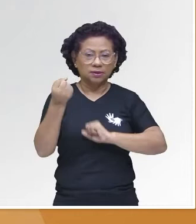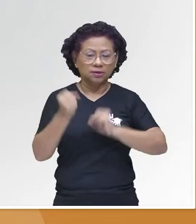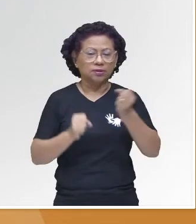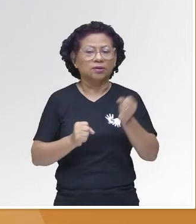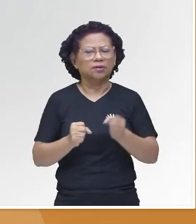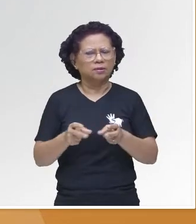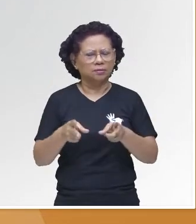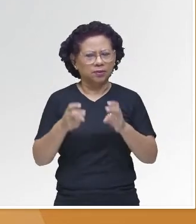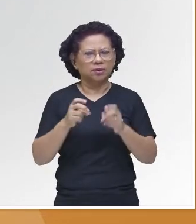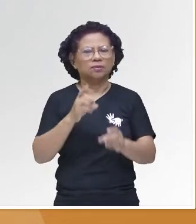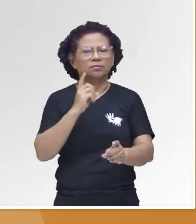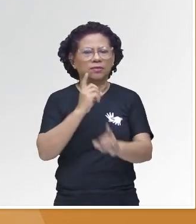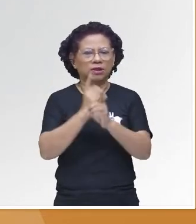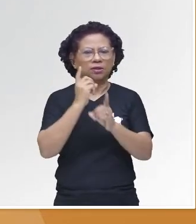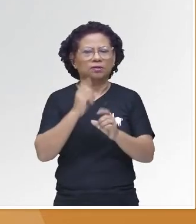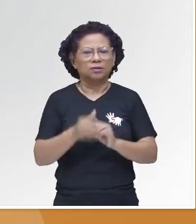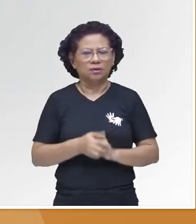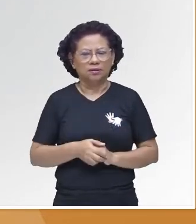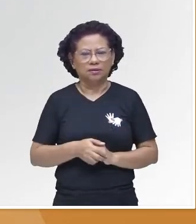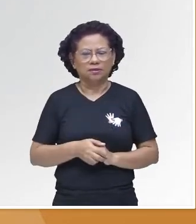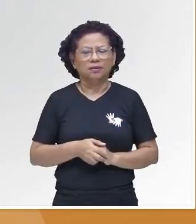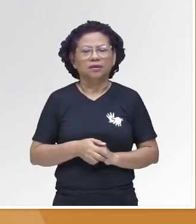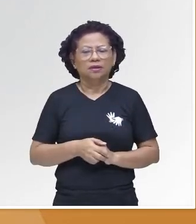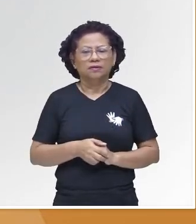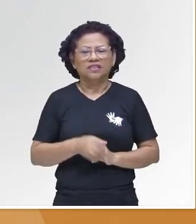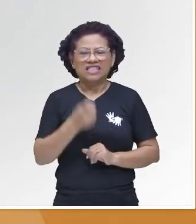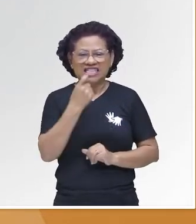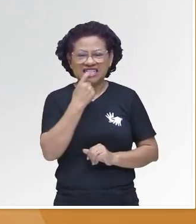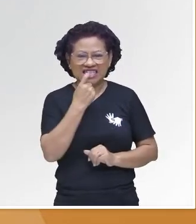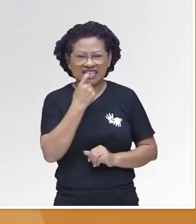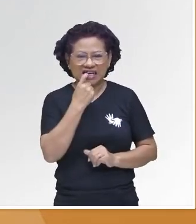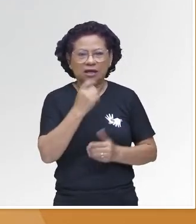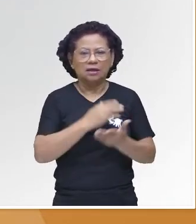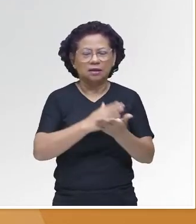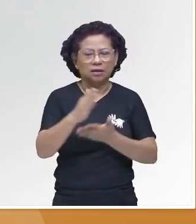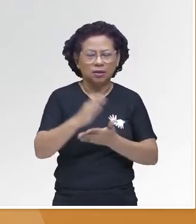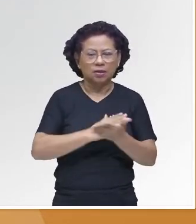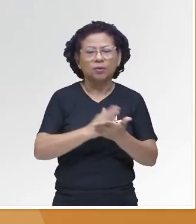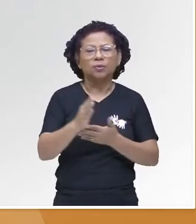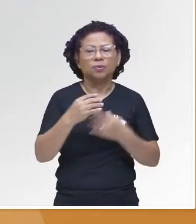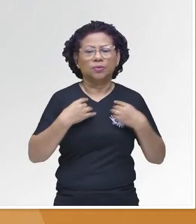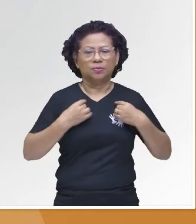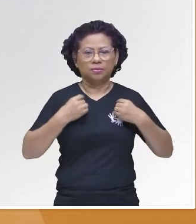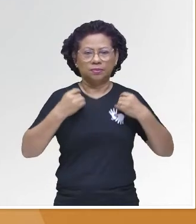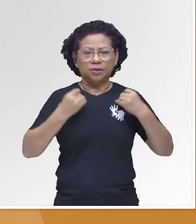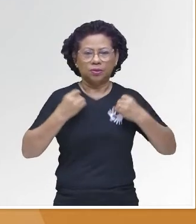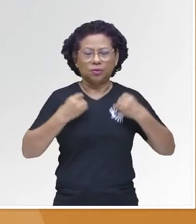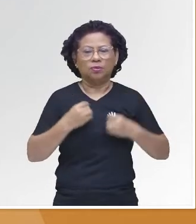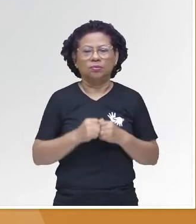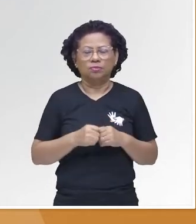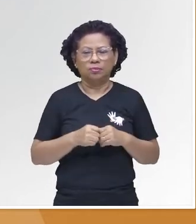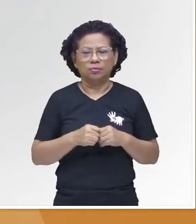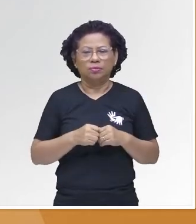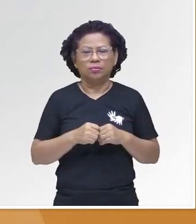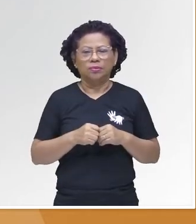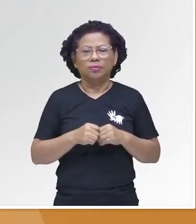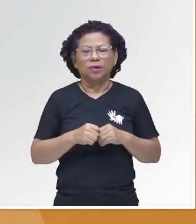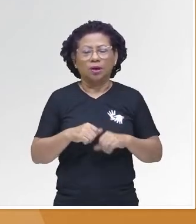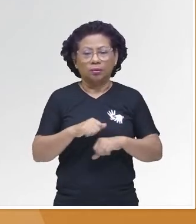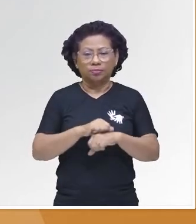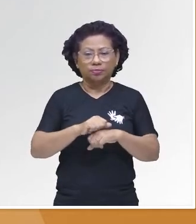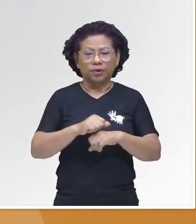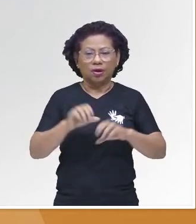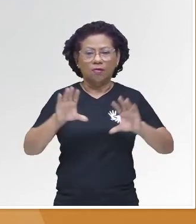pode encontrar petróleo no plástico, em alguns tipos de tecido, borracha, em